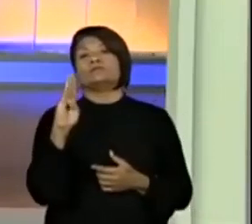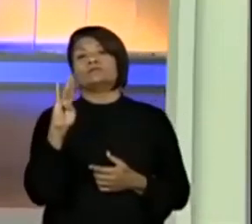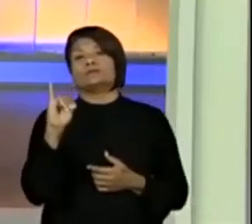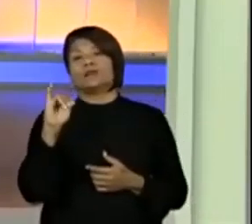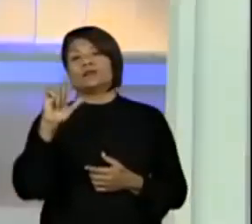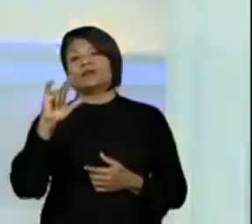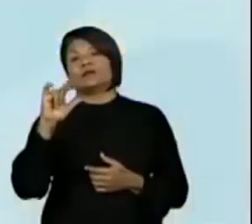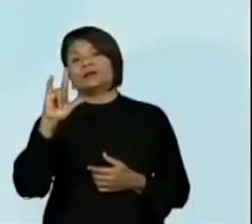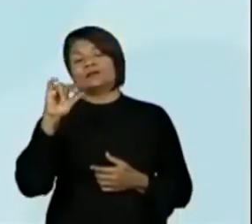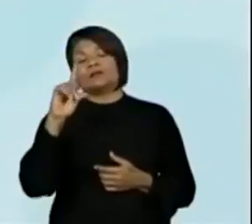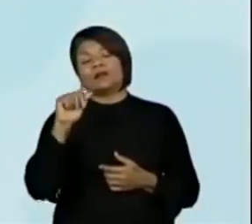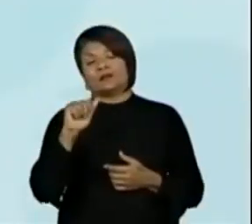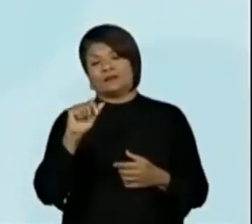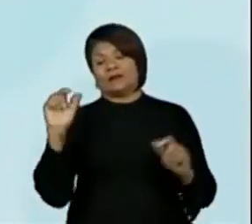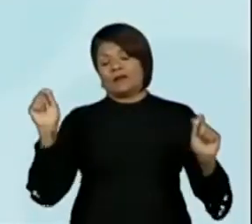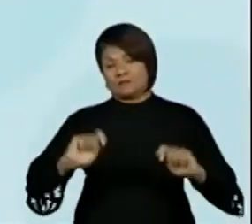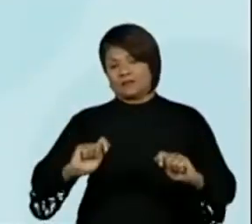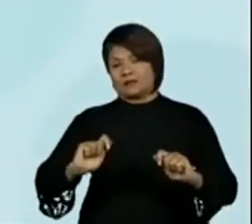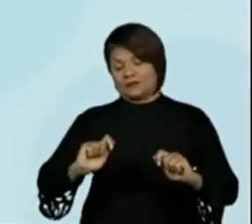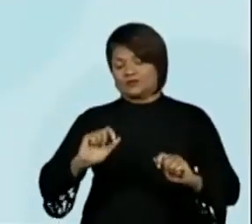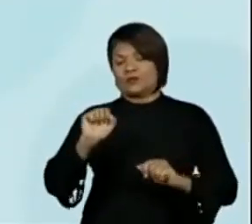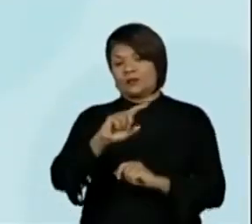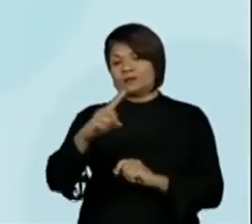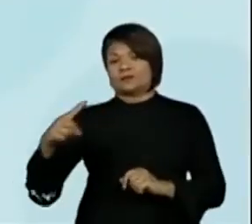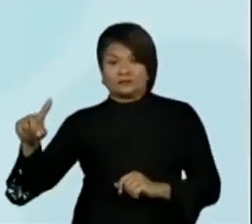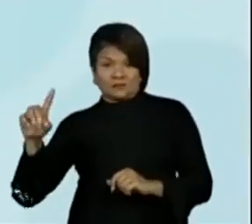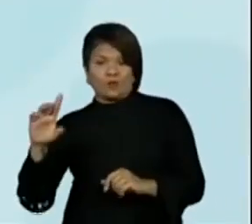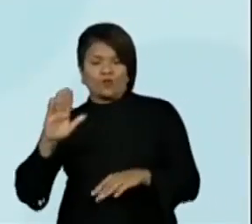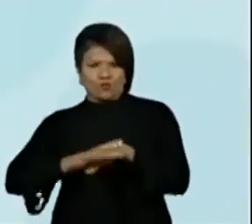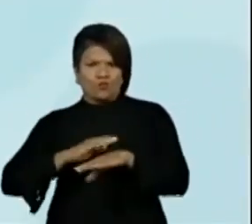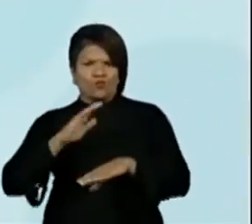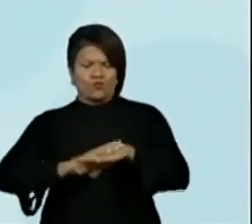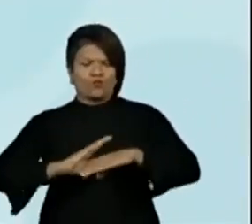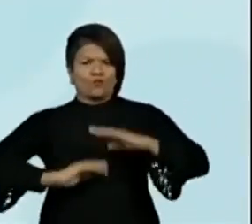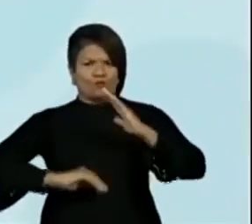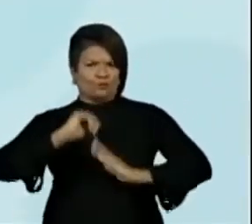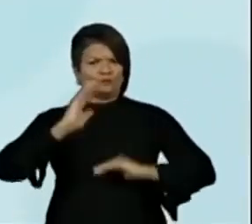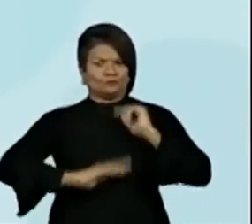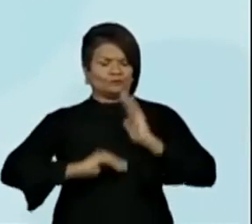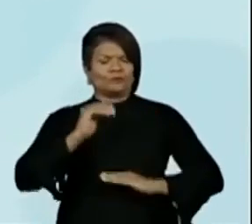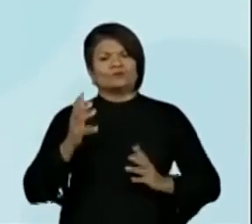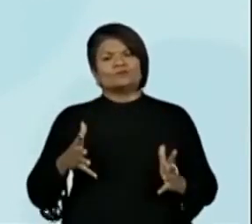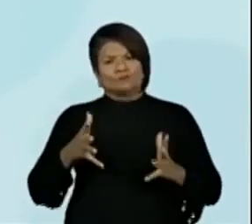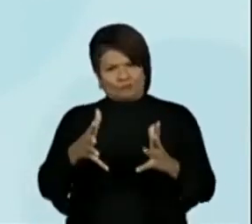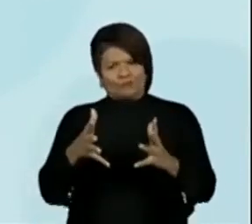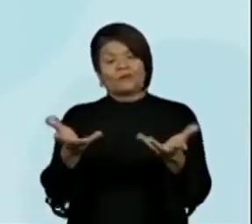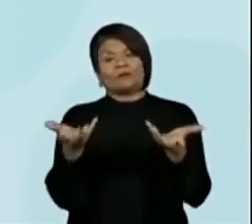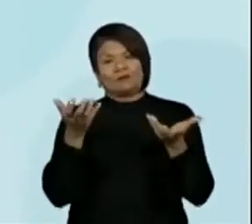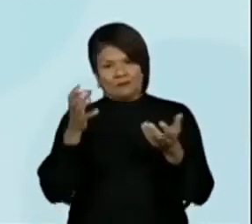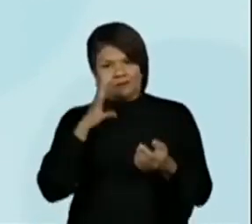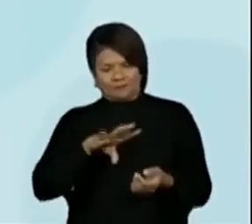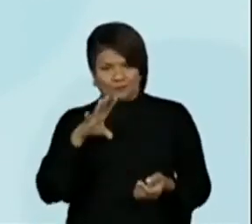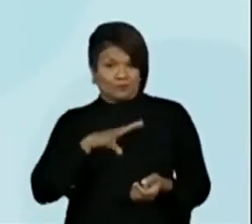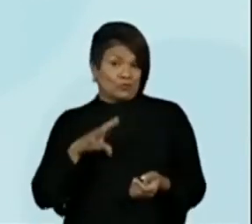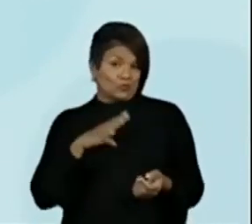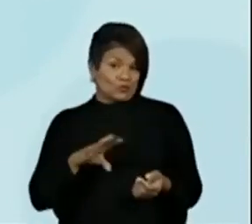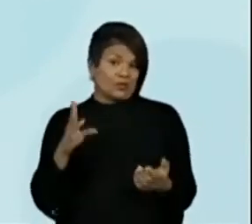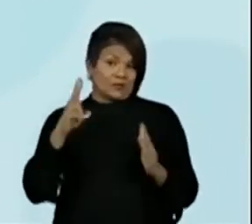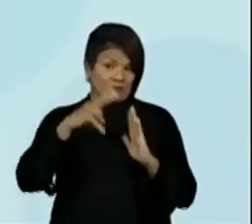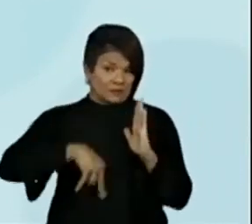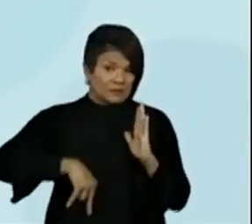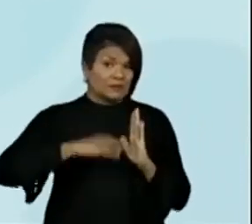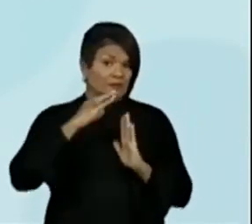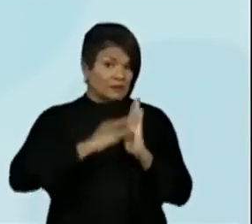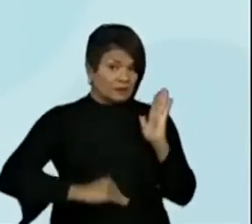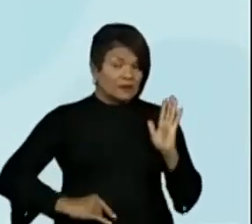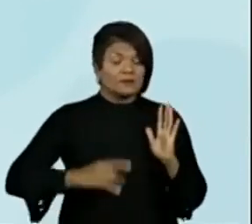habilidade é uma ação que a gente quer desenvolver com essa aula. Veja bem, língua portuguesa, leitura de